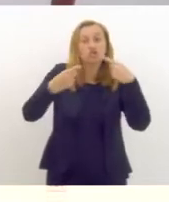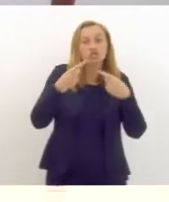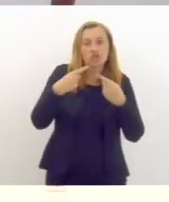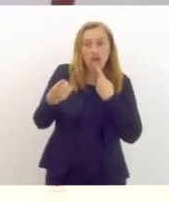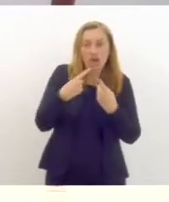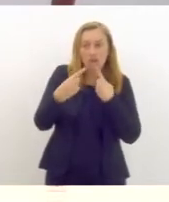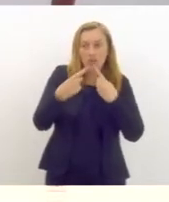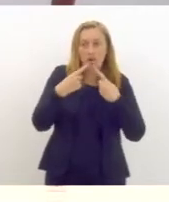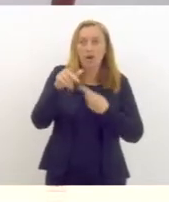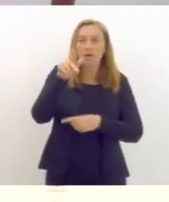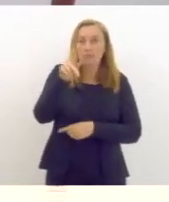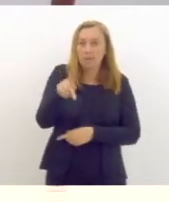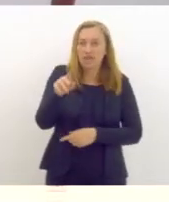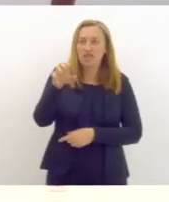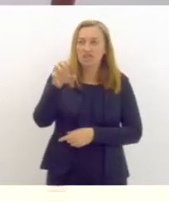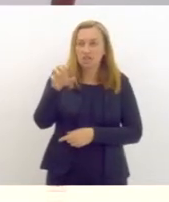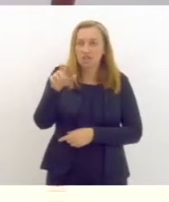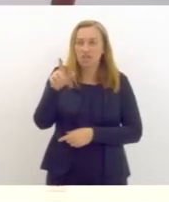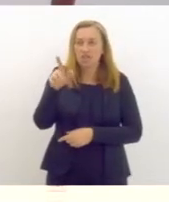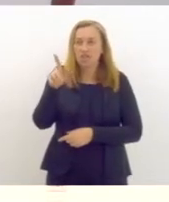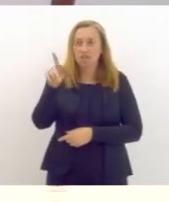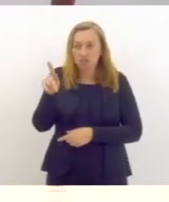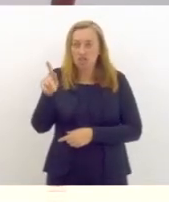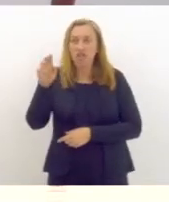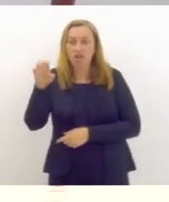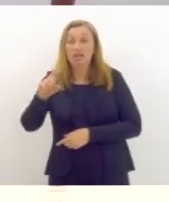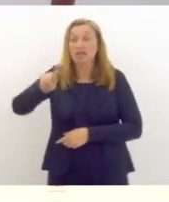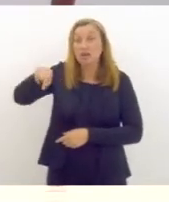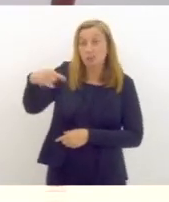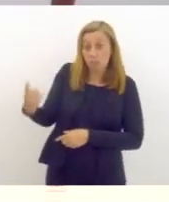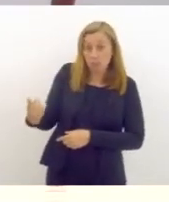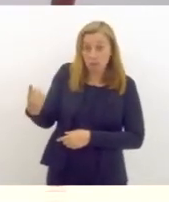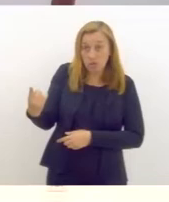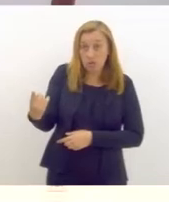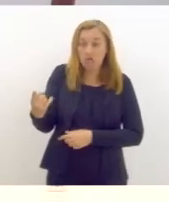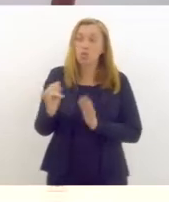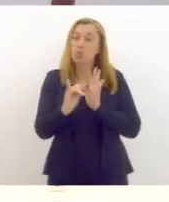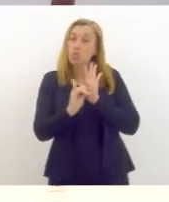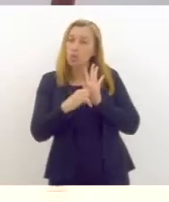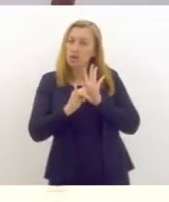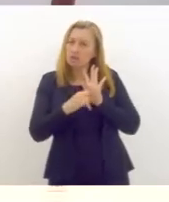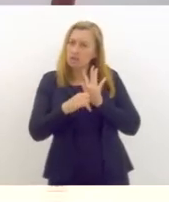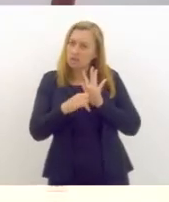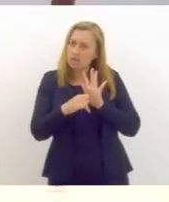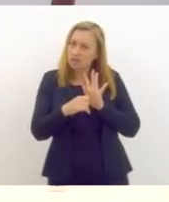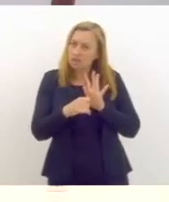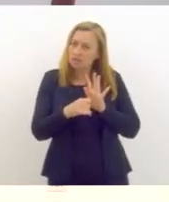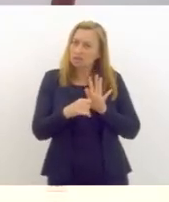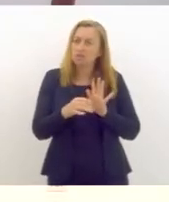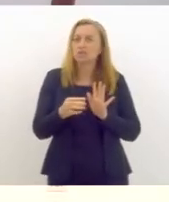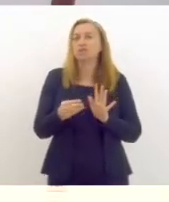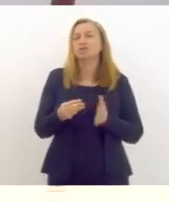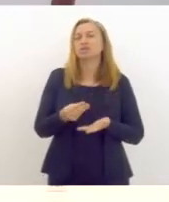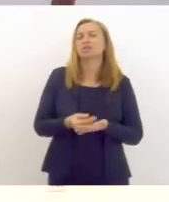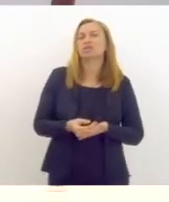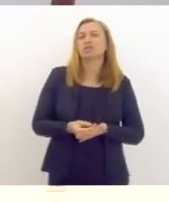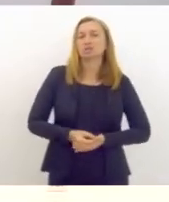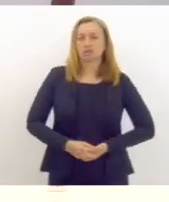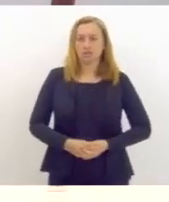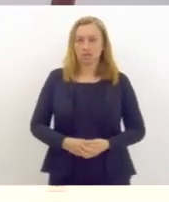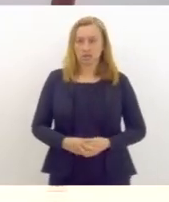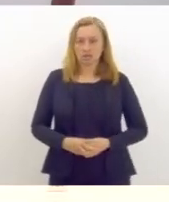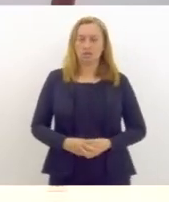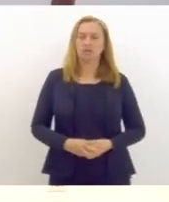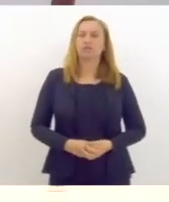pge depois o outro passo é o edital de manifestação de habilitação aliás de habilitação